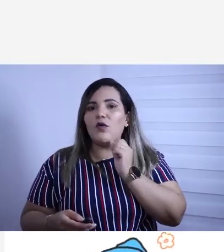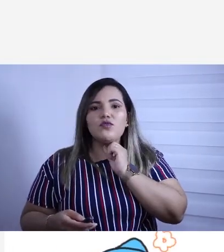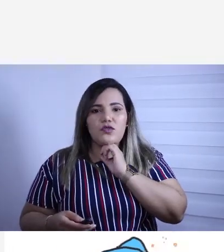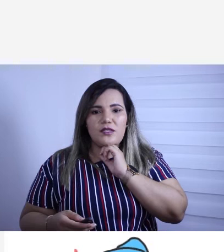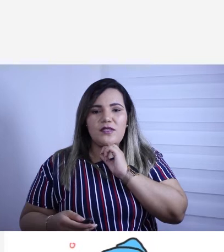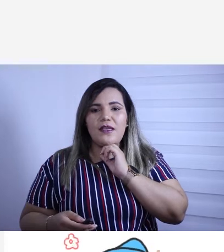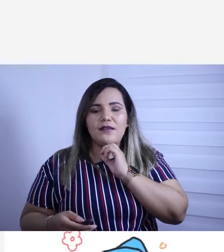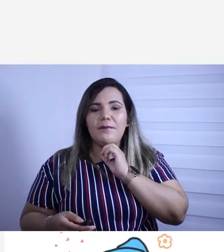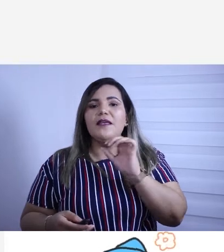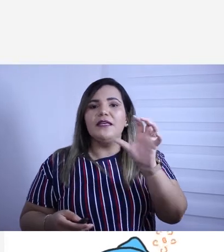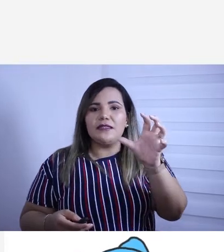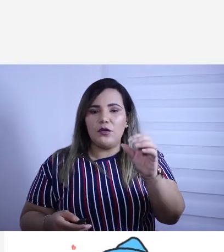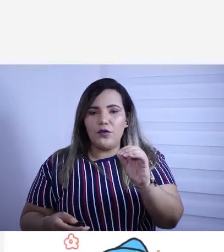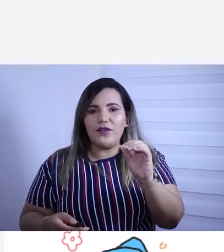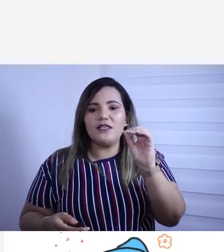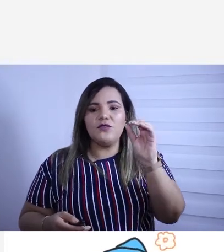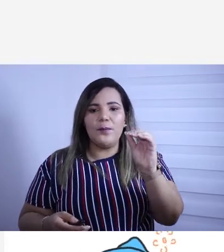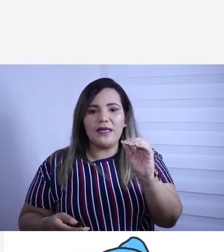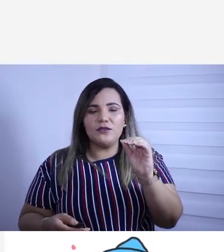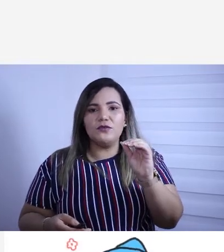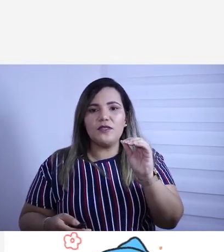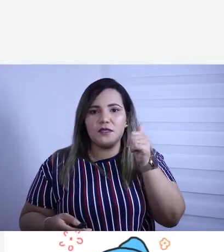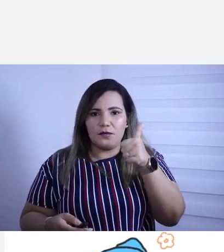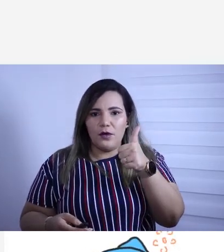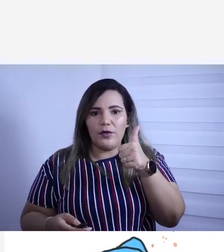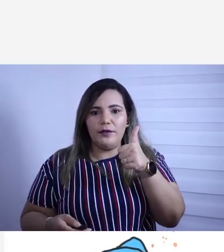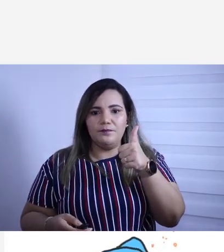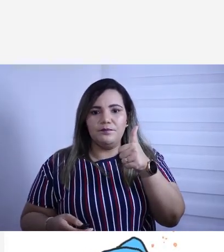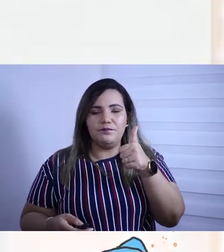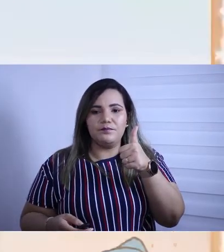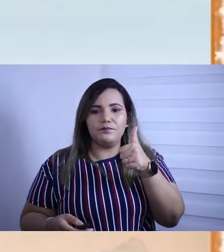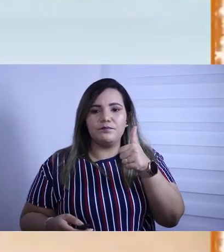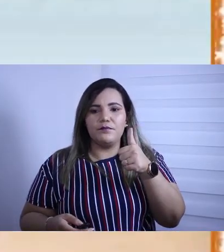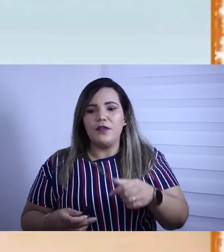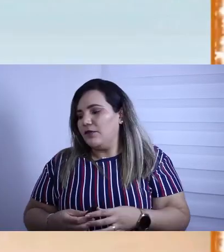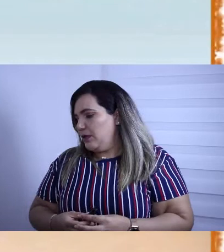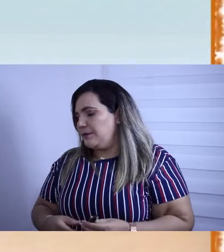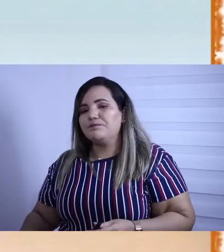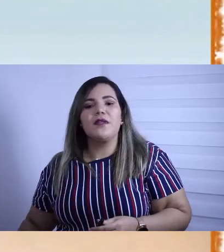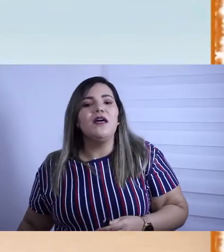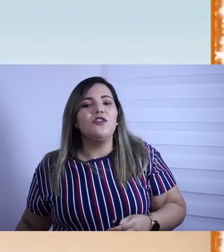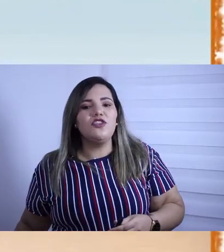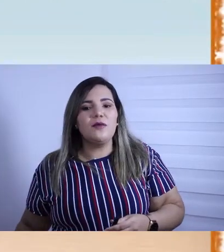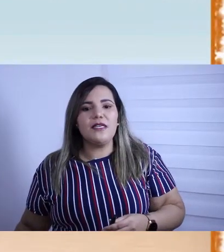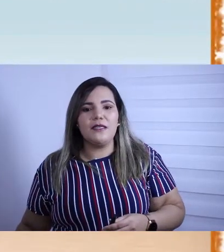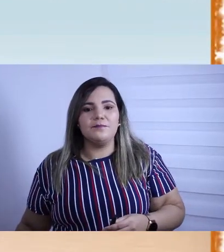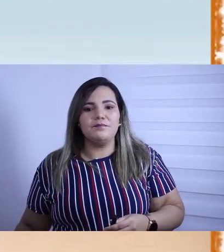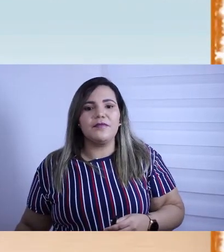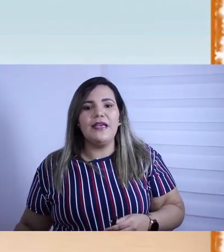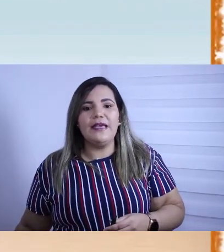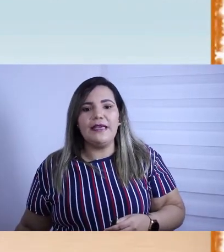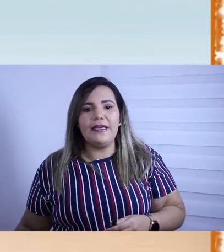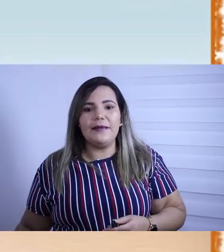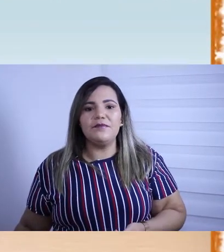interativo escutar alguns sonzinhos aí tá então eu vou fazendo eu vou parando com vocês ok o olá nós